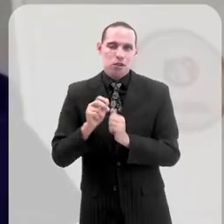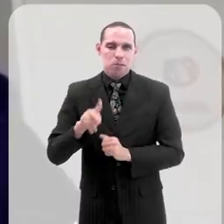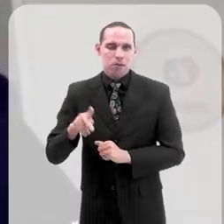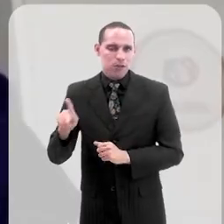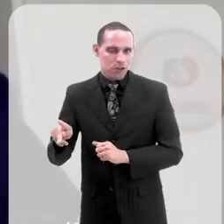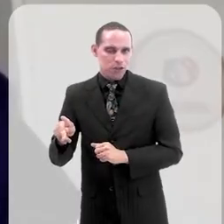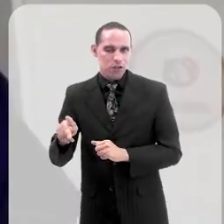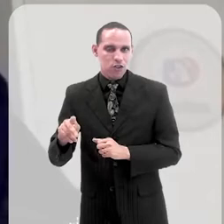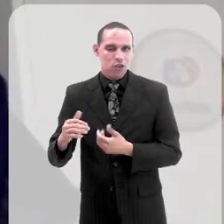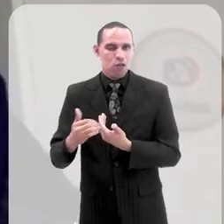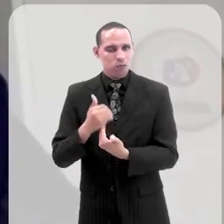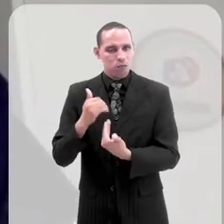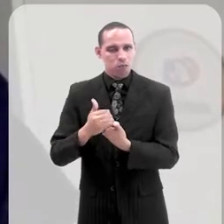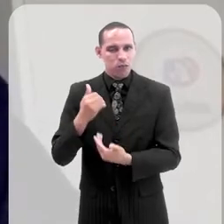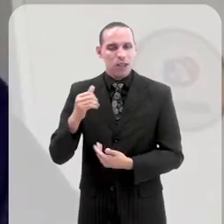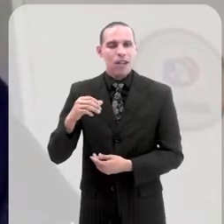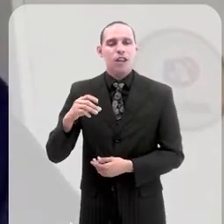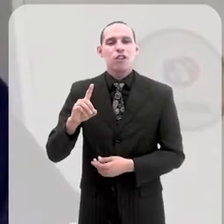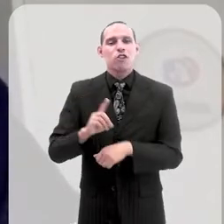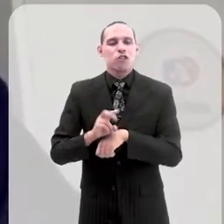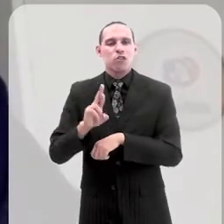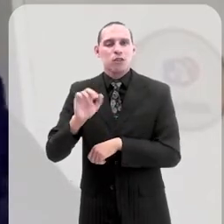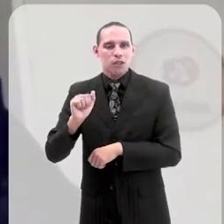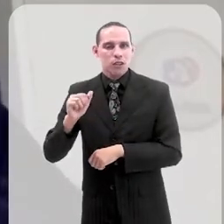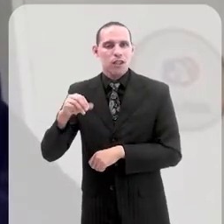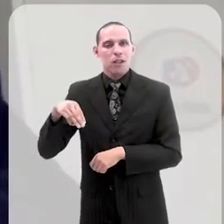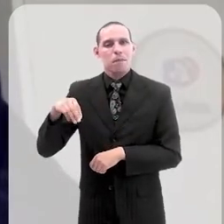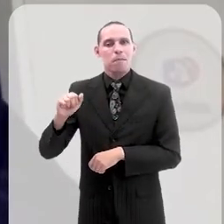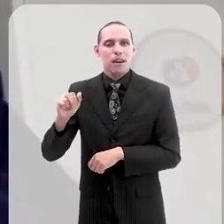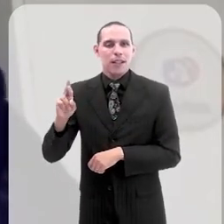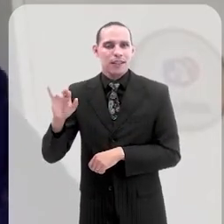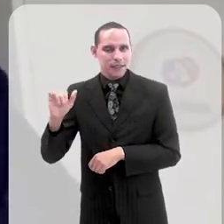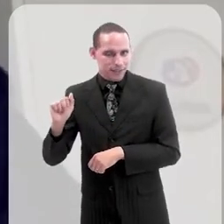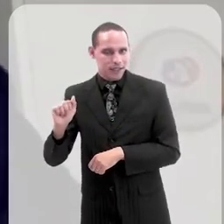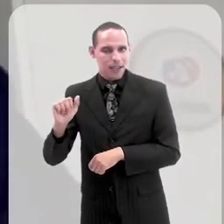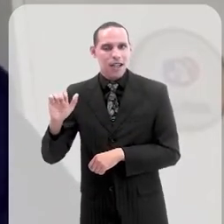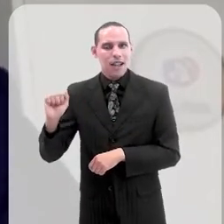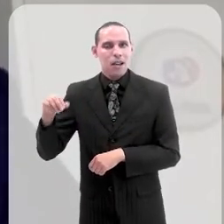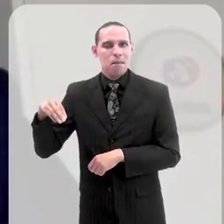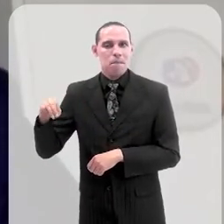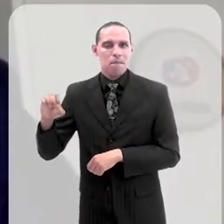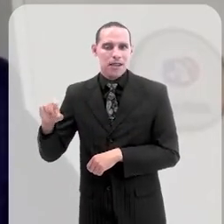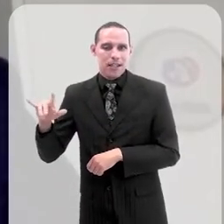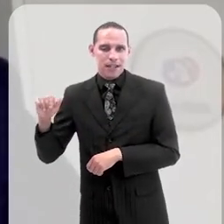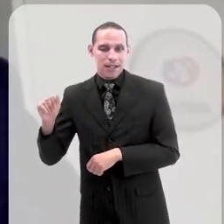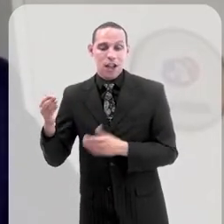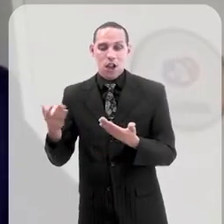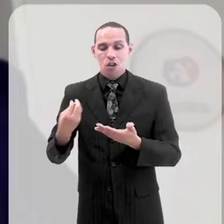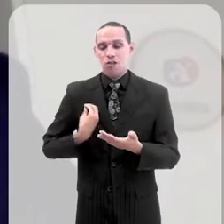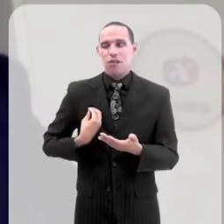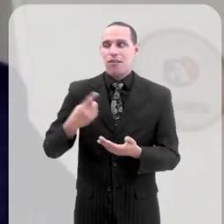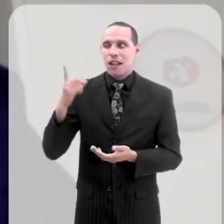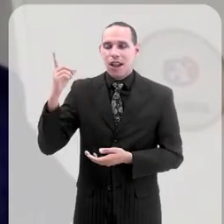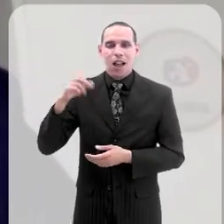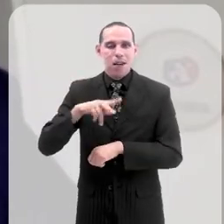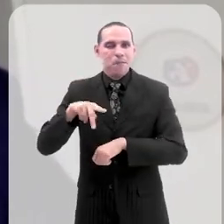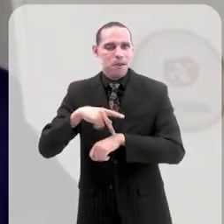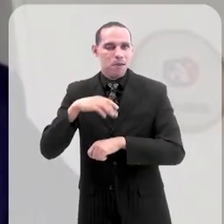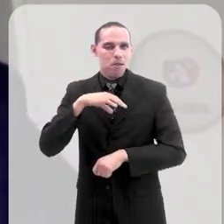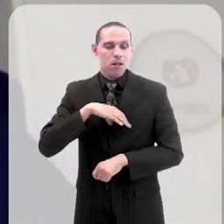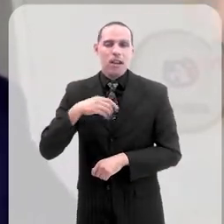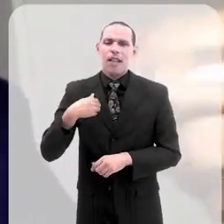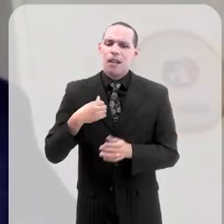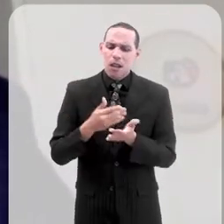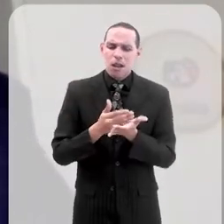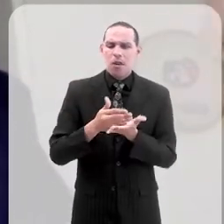orientadora, era a professora doutora Maria Amélia Almeida, que hoje já mora em Portugal. E na verdade, quando eu comecei, eu falei, não,